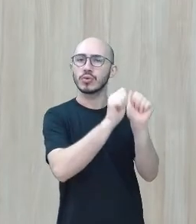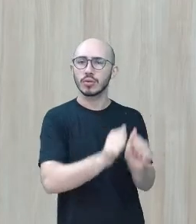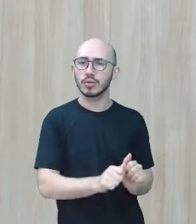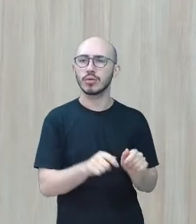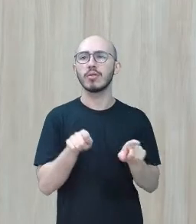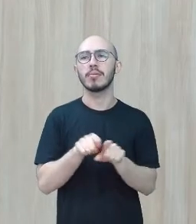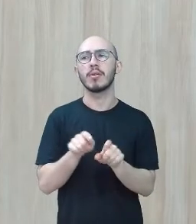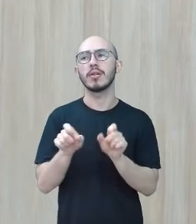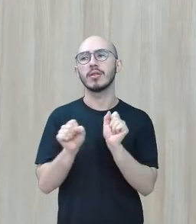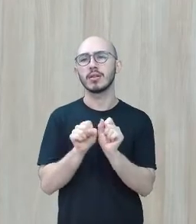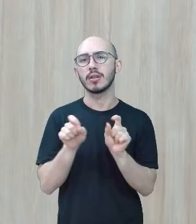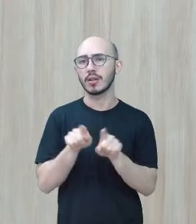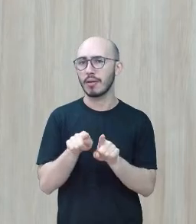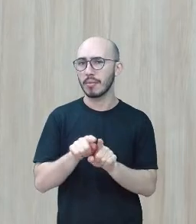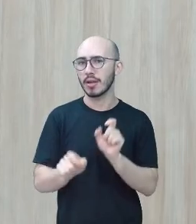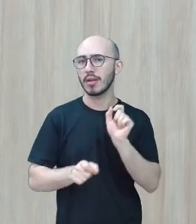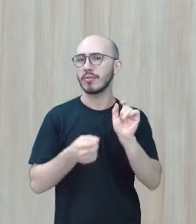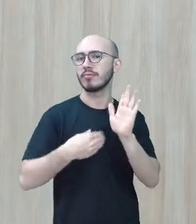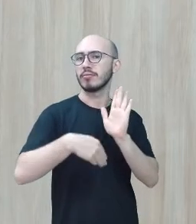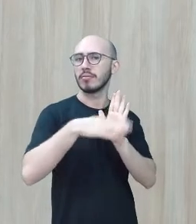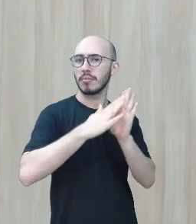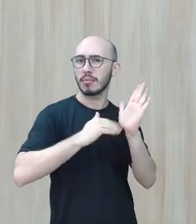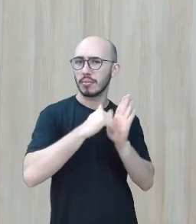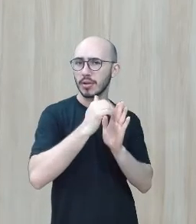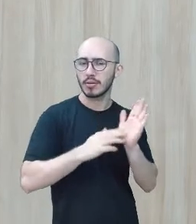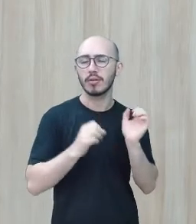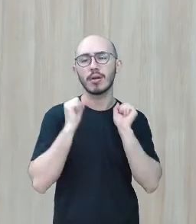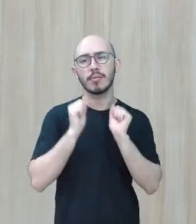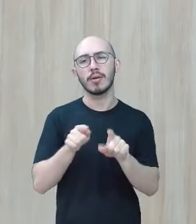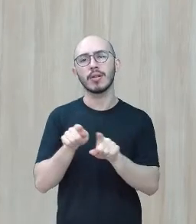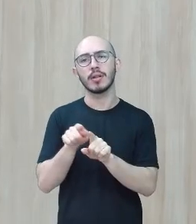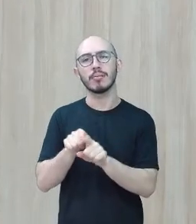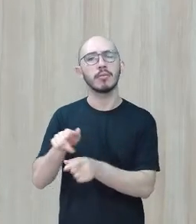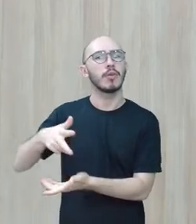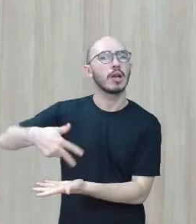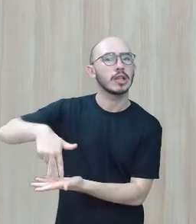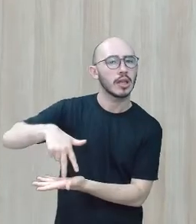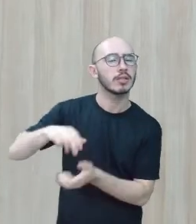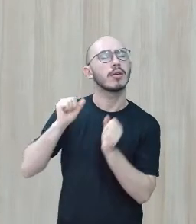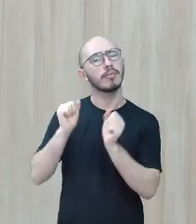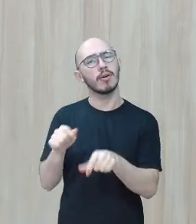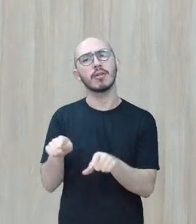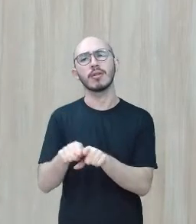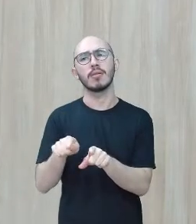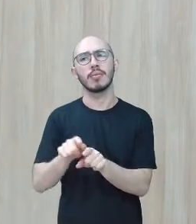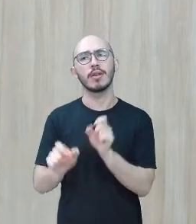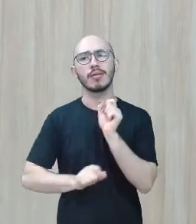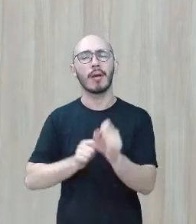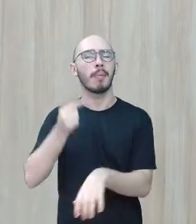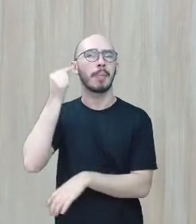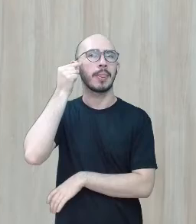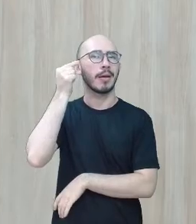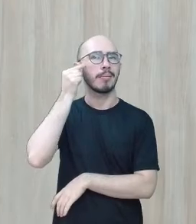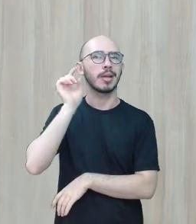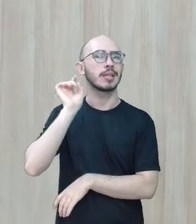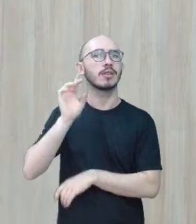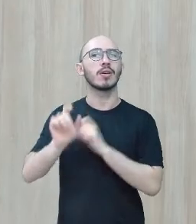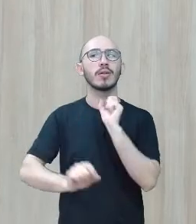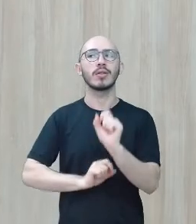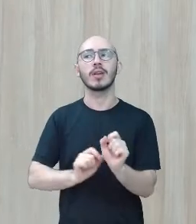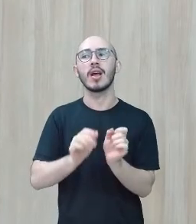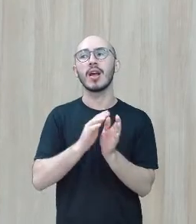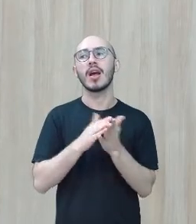ter uma coreografia. Então, quando a gente fala de autobiografia, às vezes a gente pensa